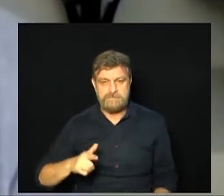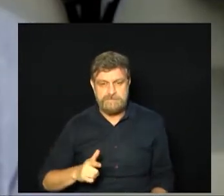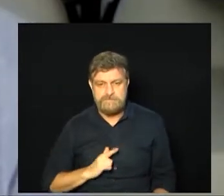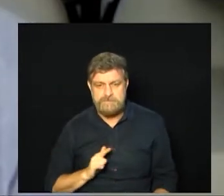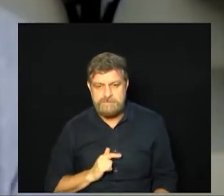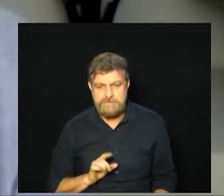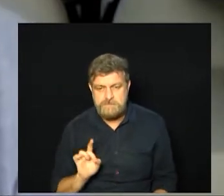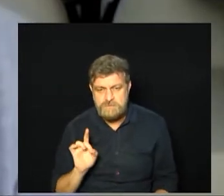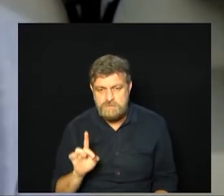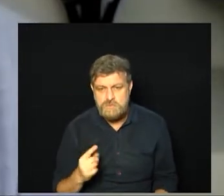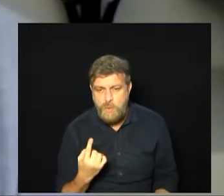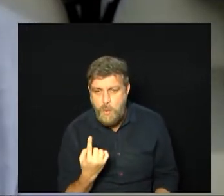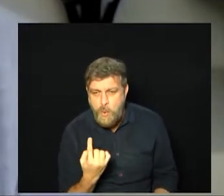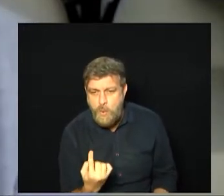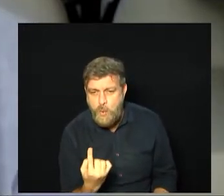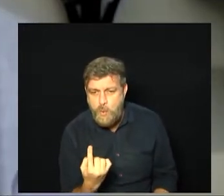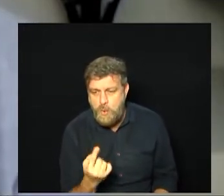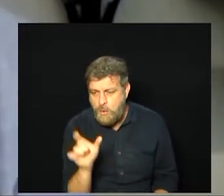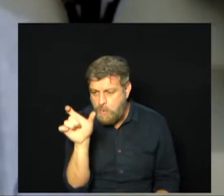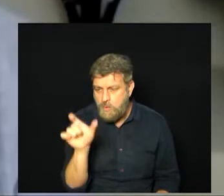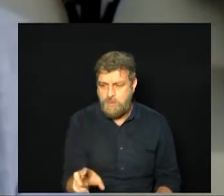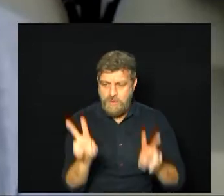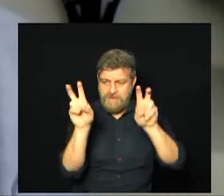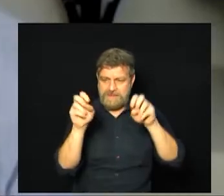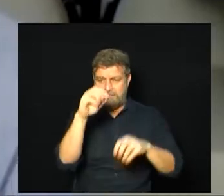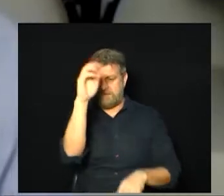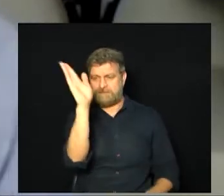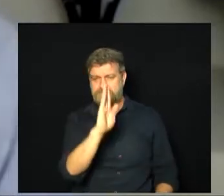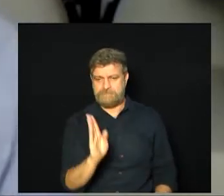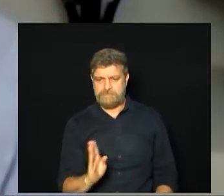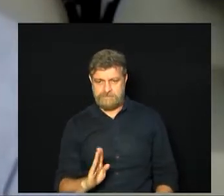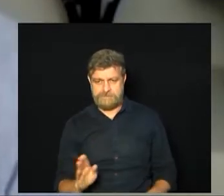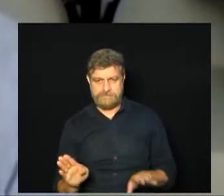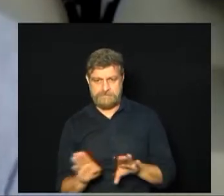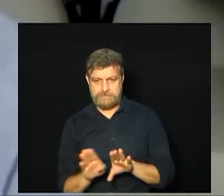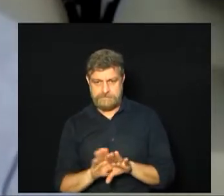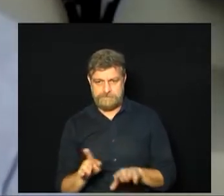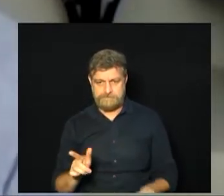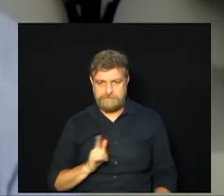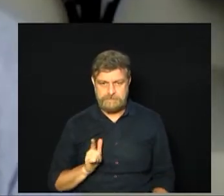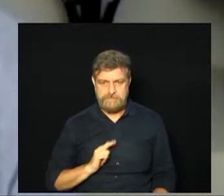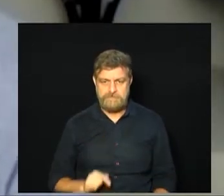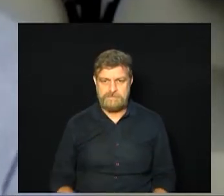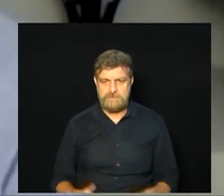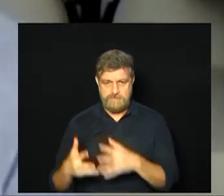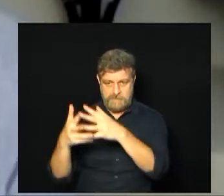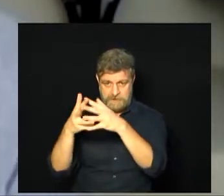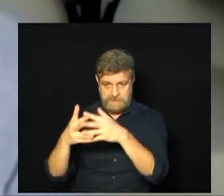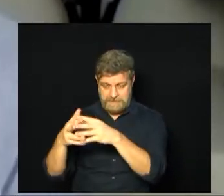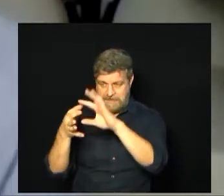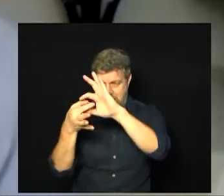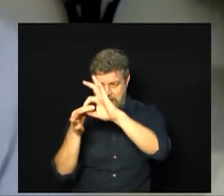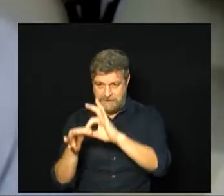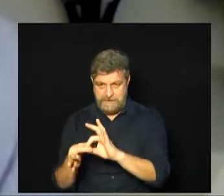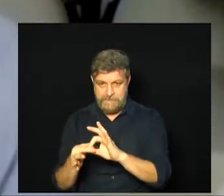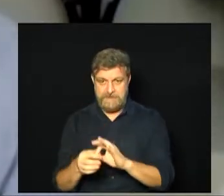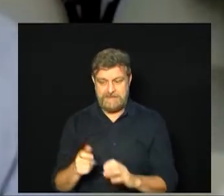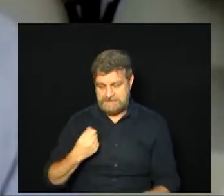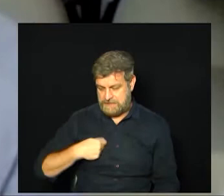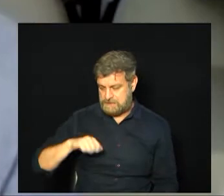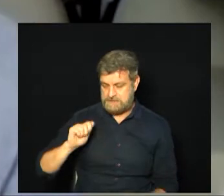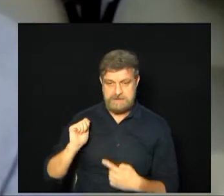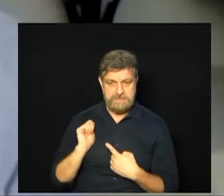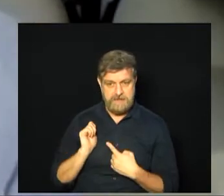não falo apenas de um tema, eu falo do Brasil, mas falo também do Dream Team americano, das Olimpíadas de Barcelona, que aquele